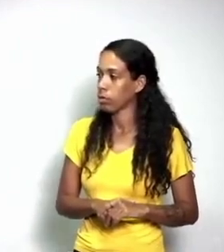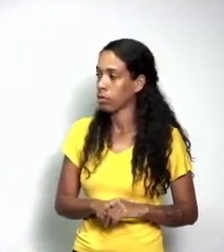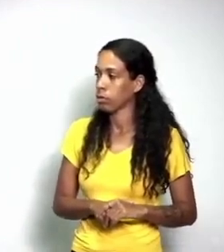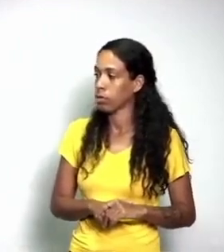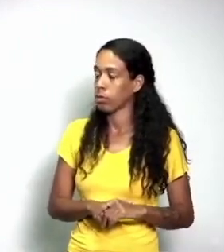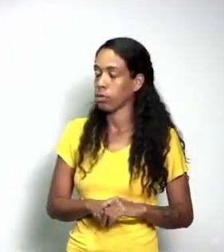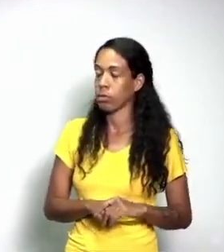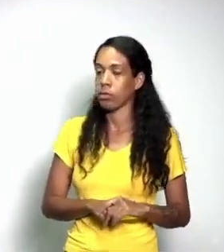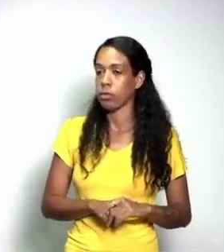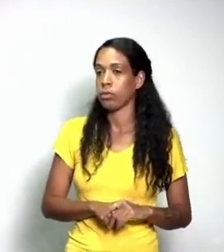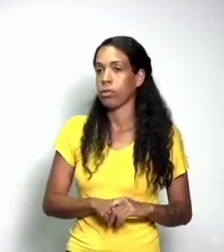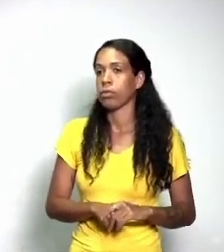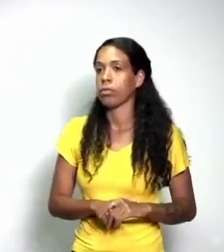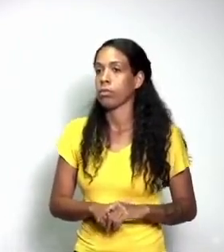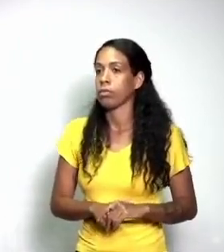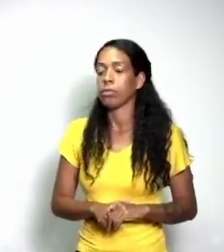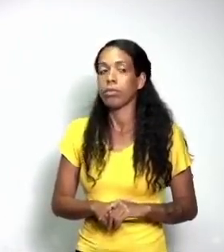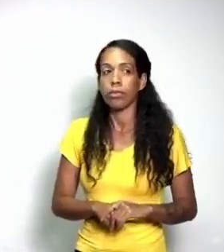travado.